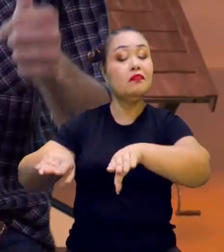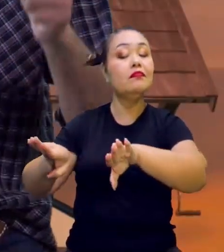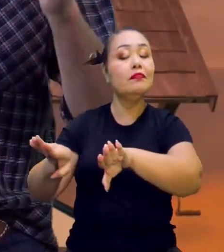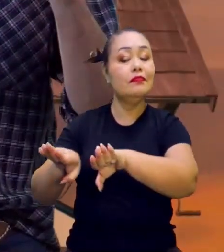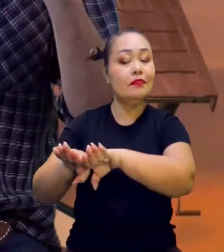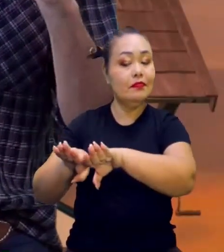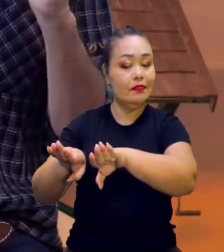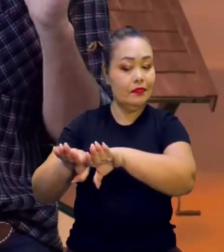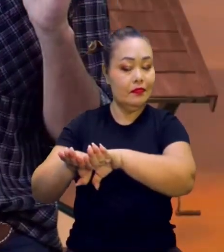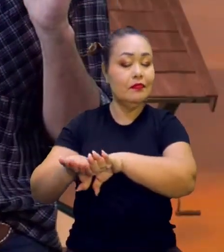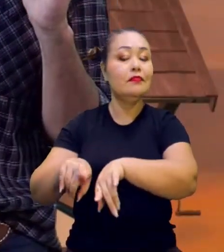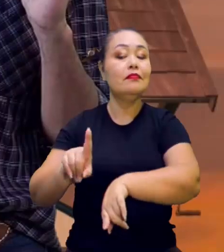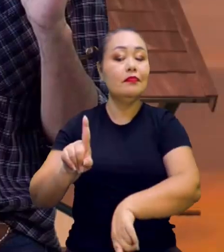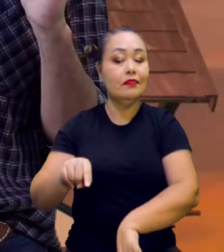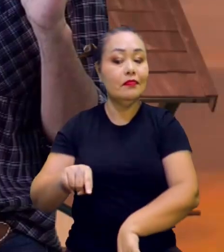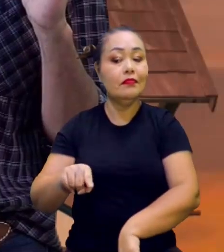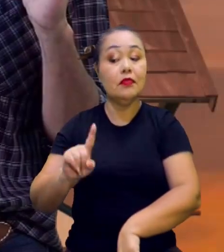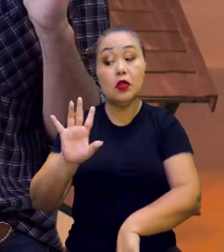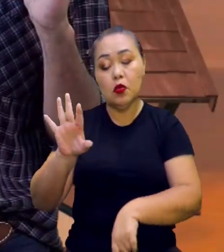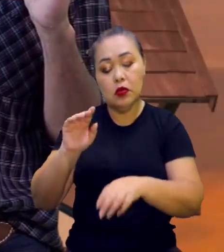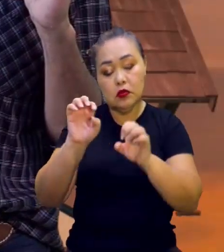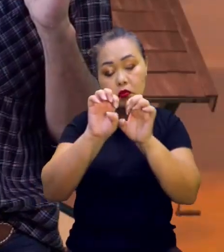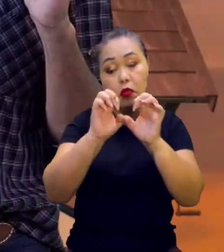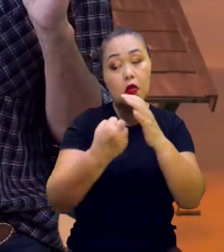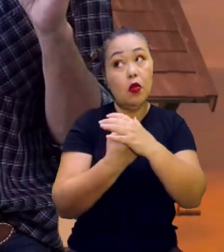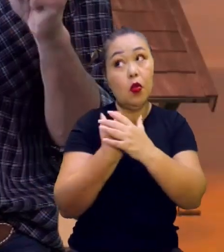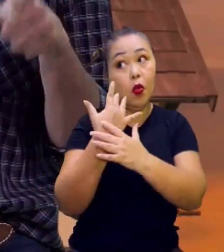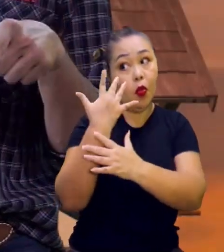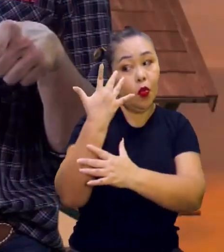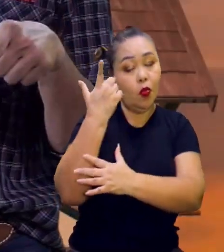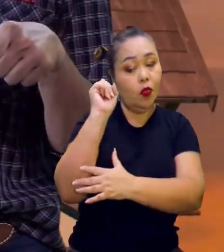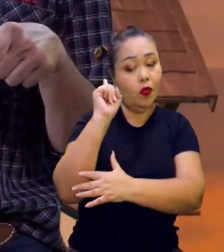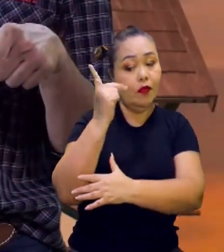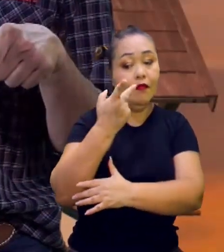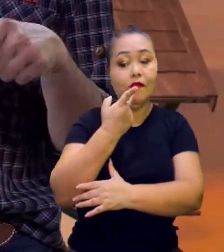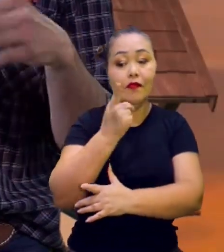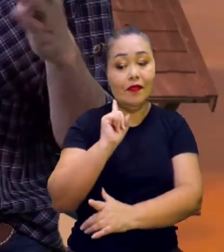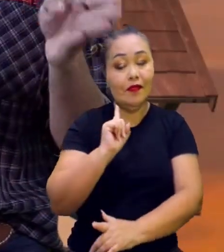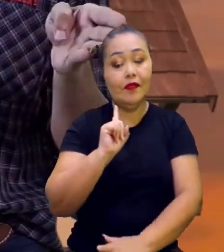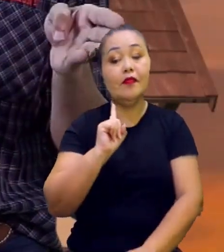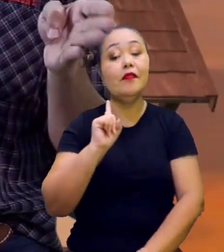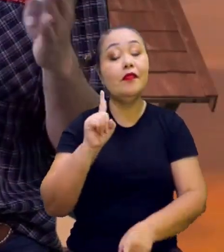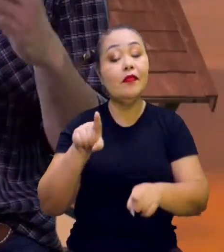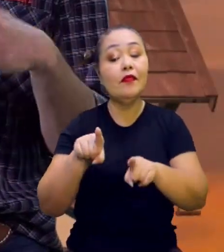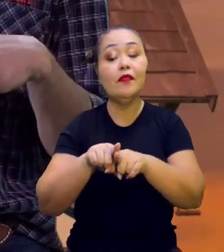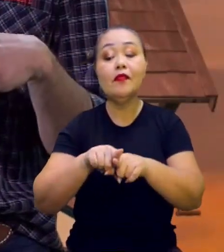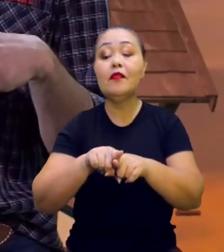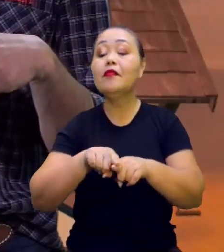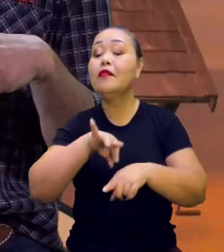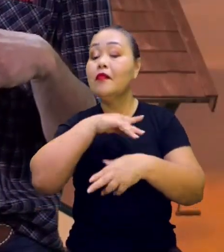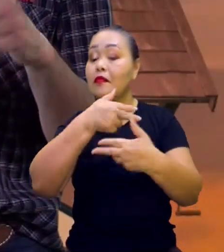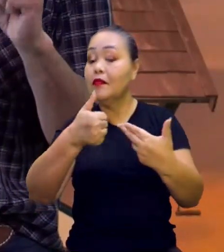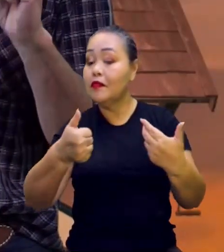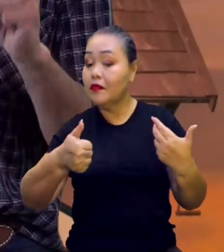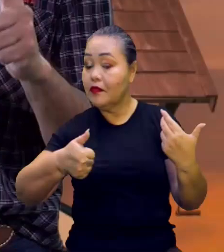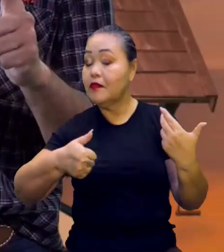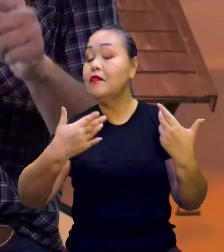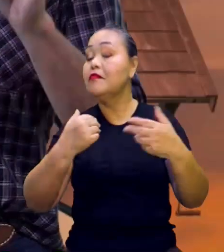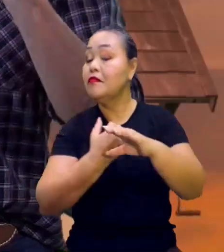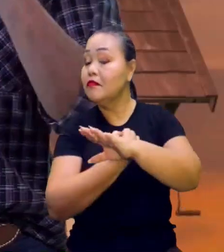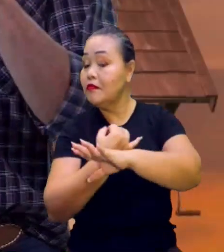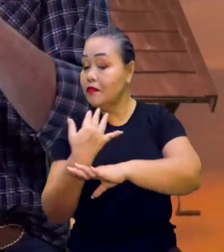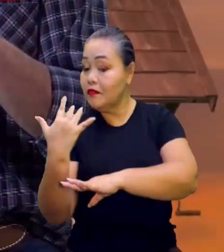não só de estruturas florestais, como a gente fala, né, da fauna e da flora, mas